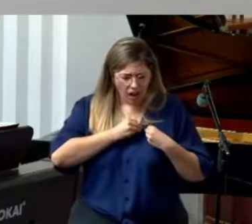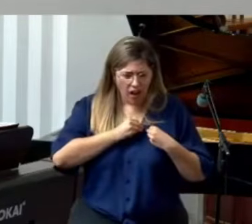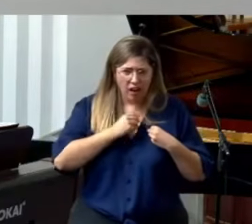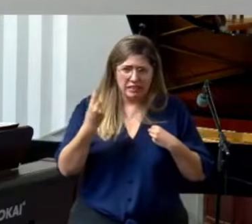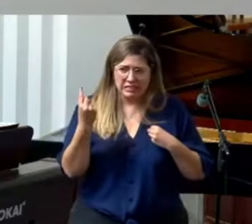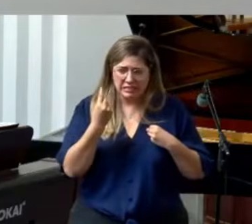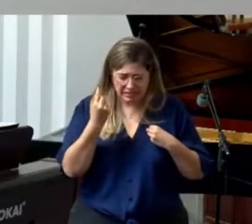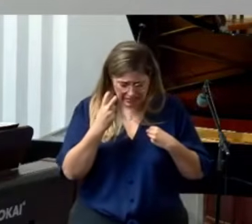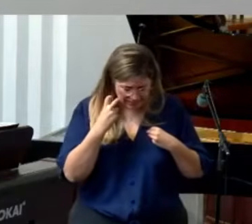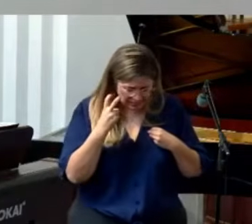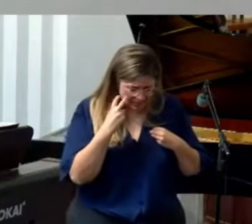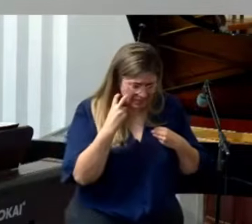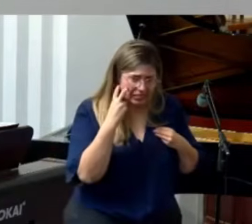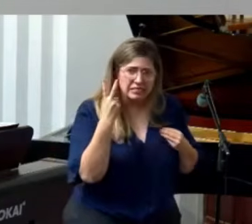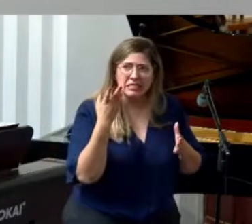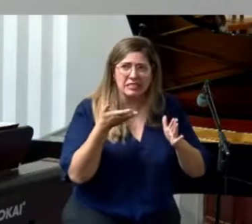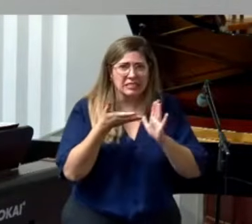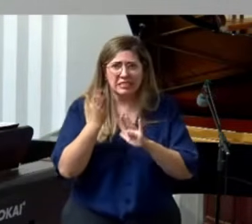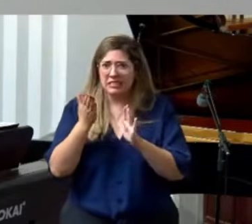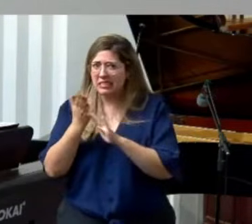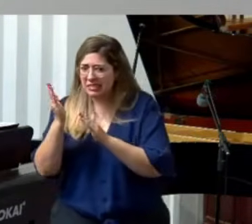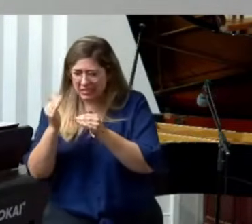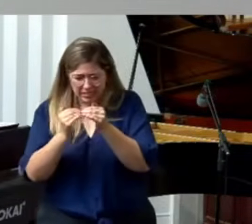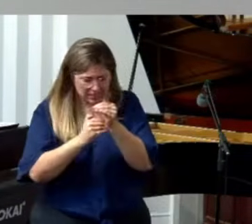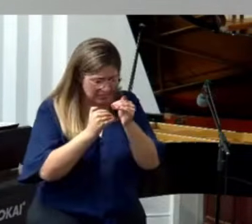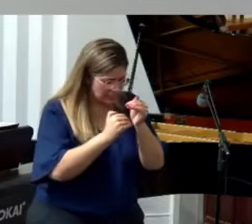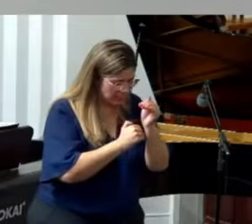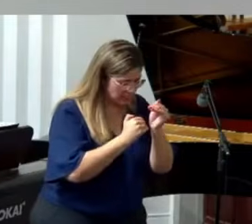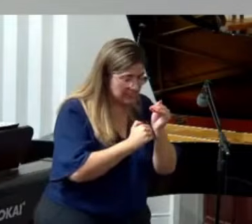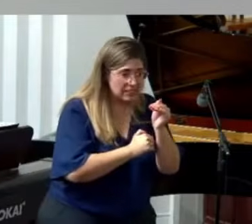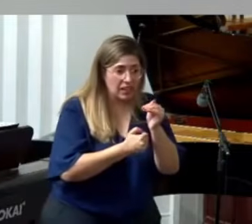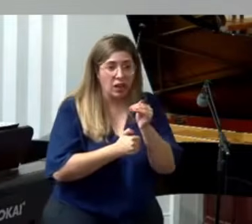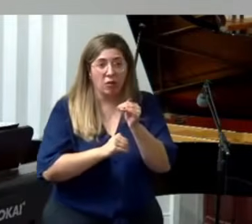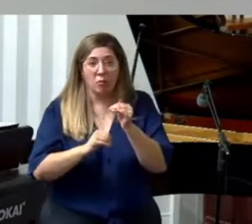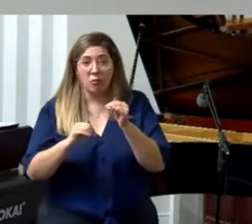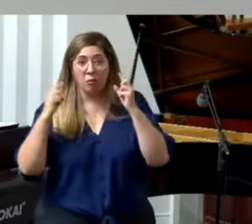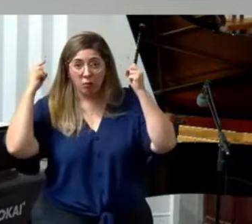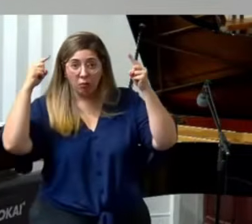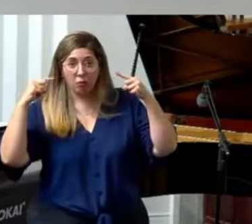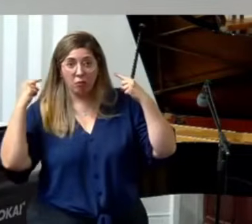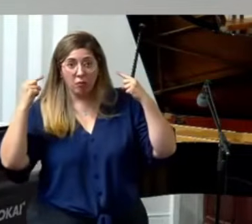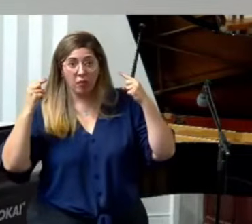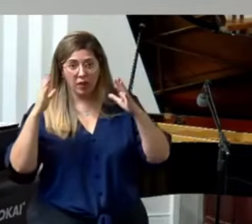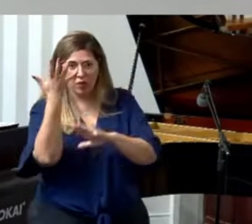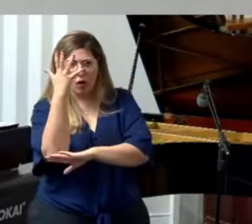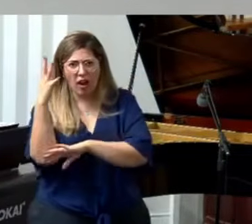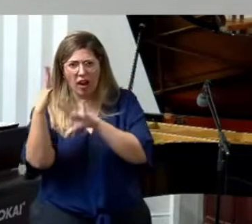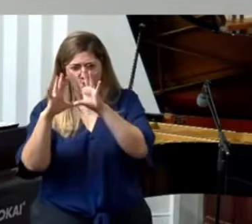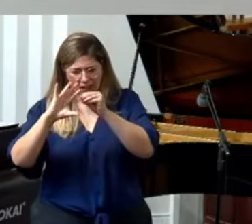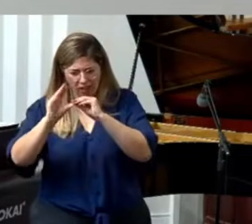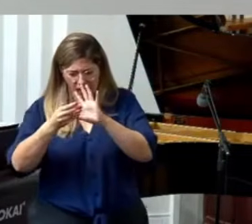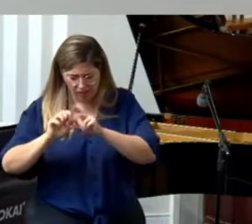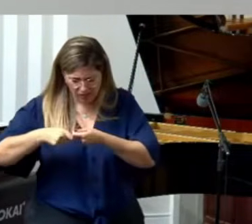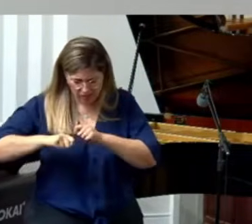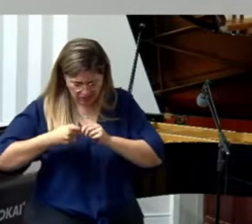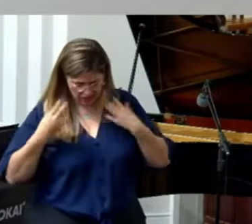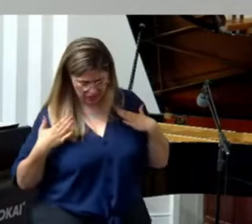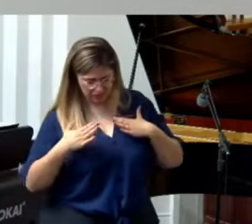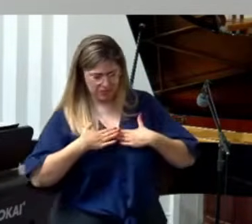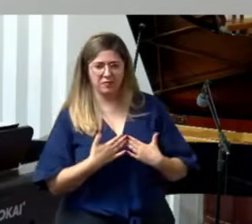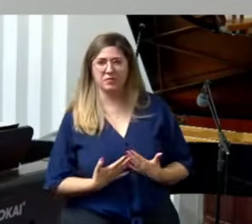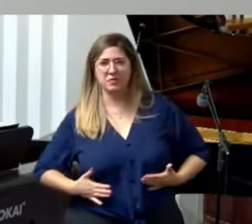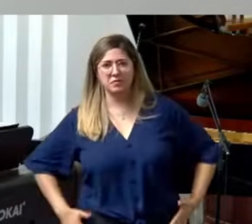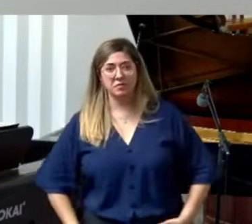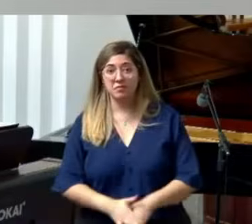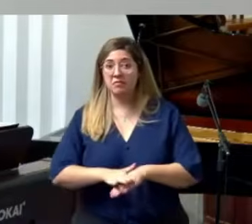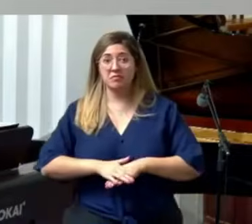lidar com isso. Até tentam fazendo vestimentas de folhas de figueira para si, mas eles não conseguem lidar